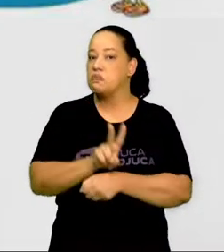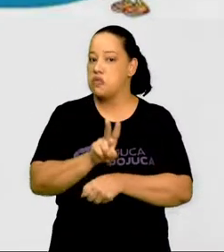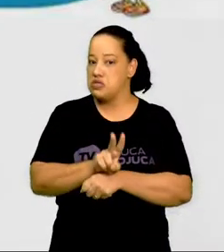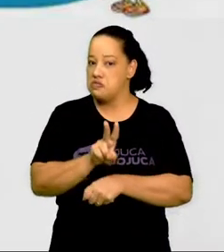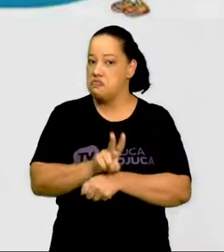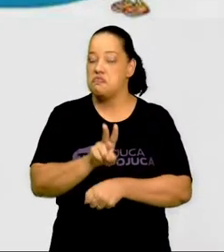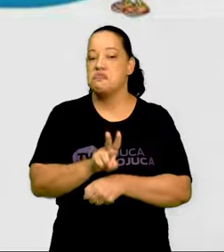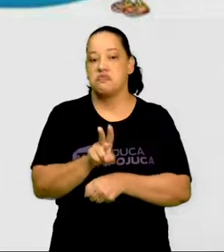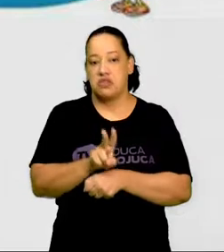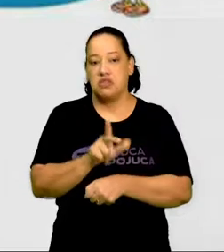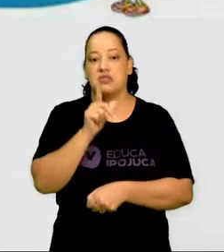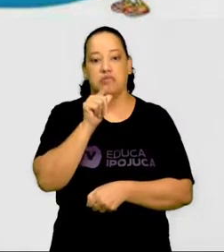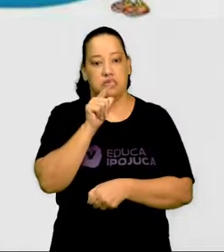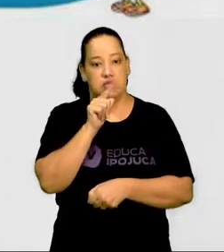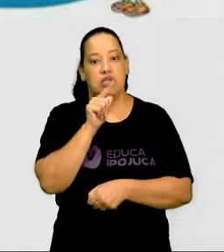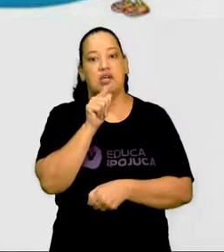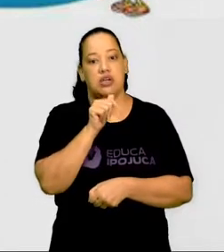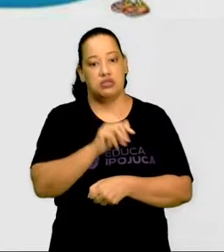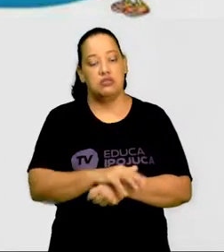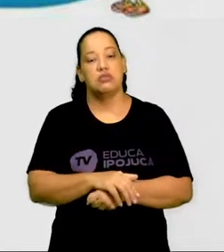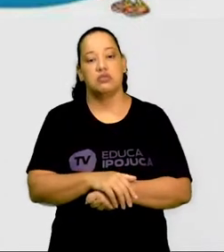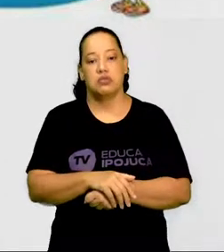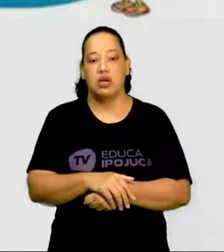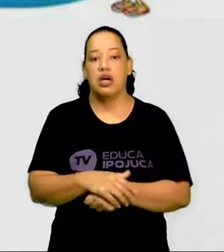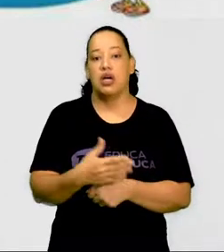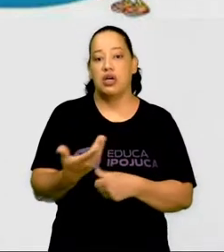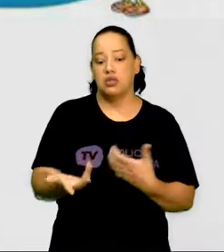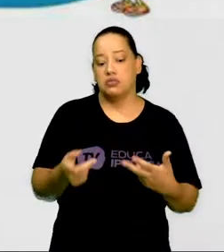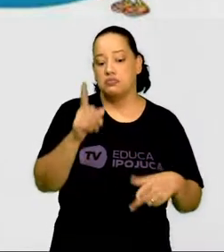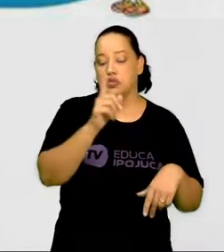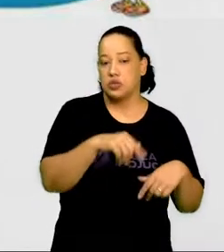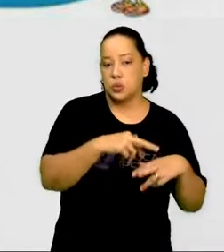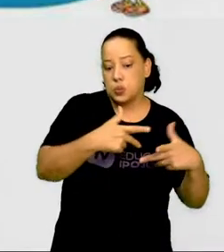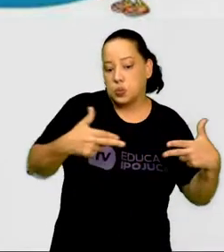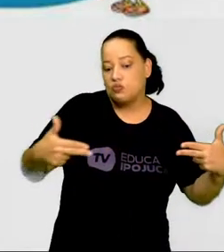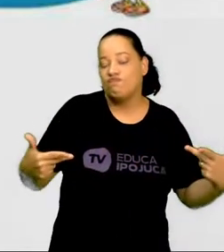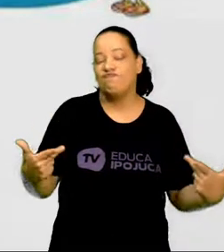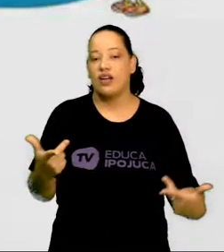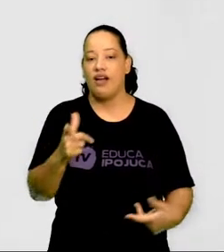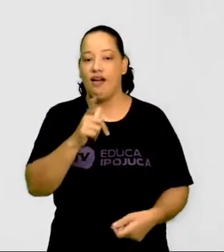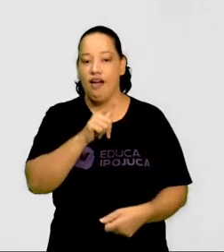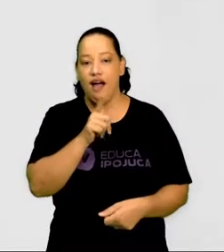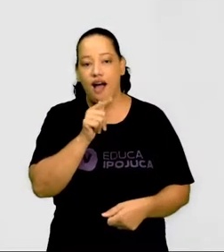também nesse cuidado com a água, com a nossa água, com o nosso recurso mais rico.